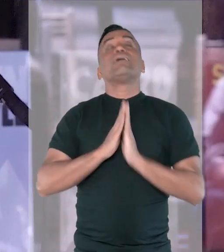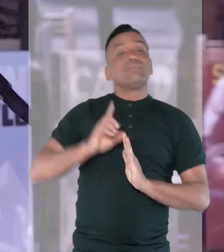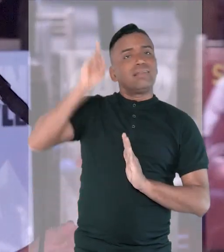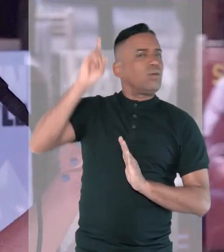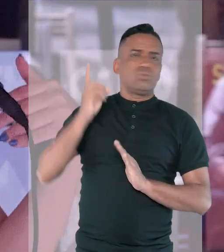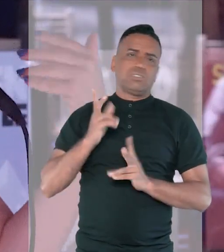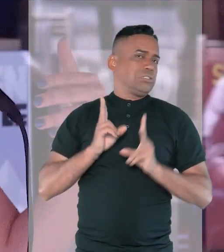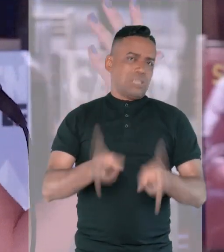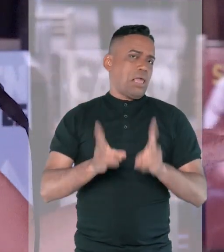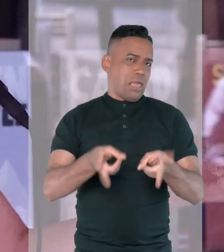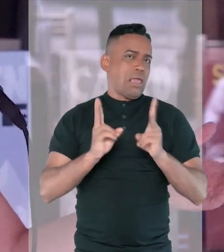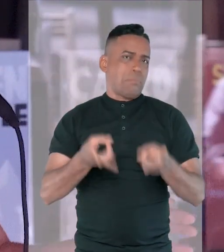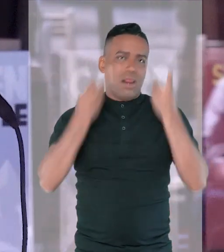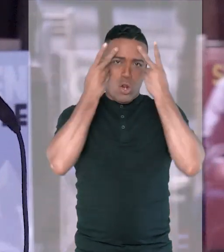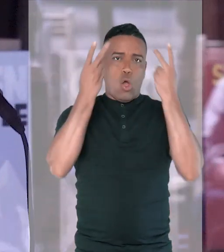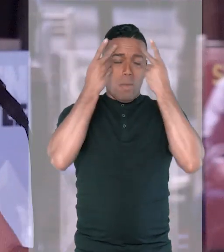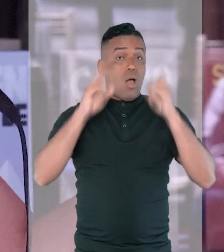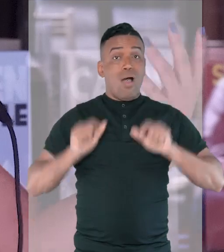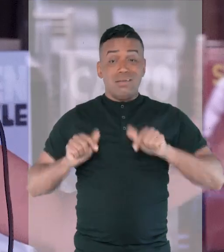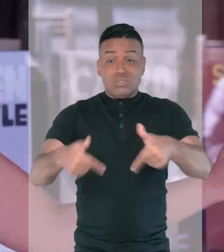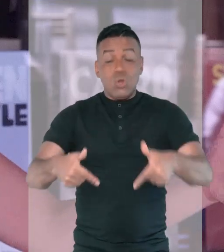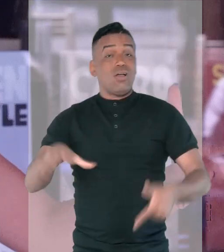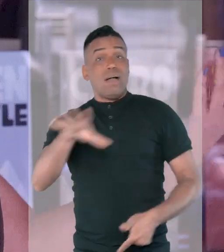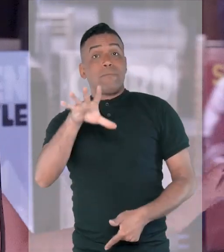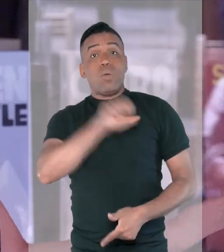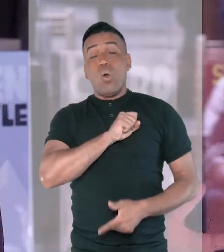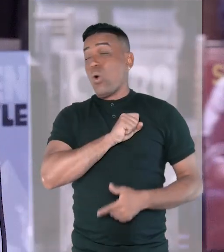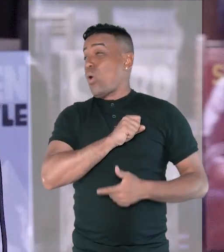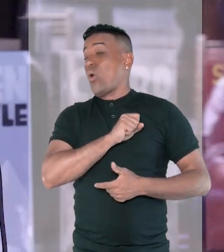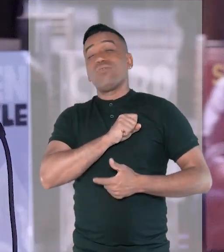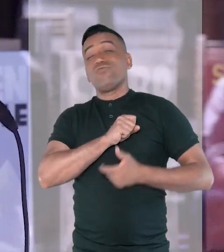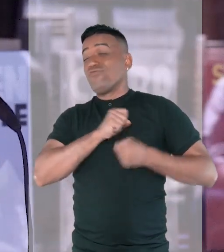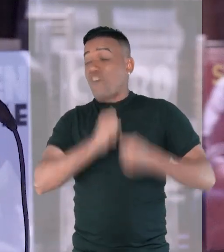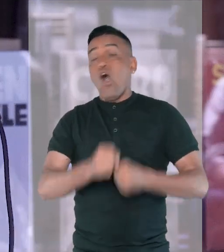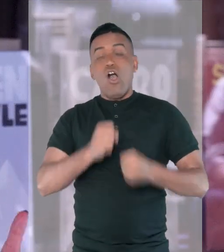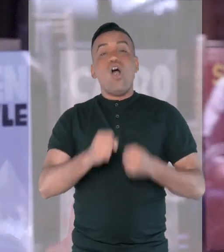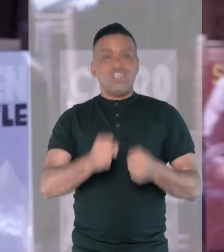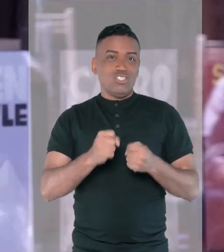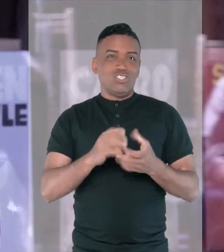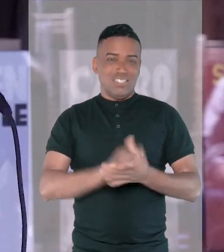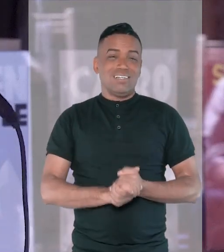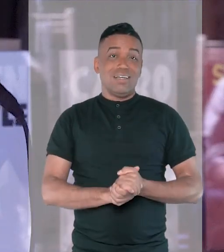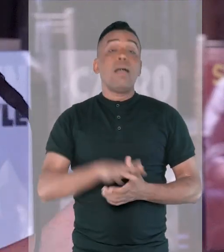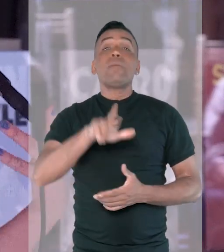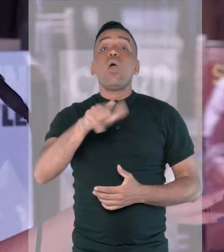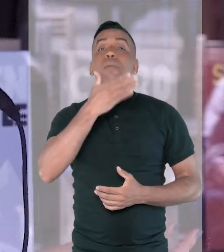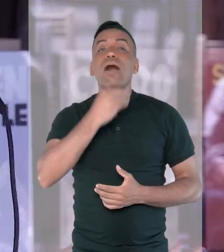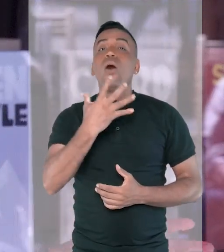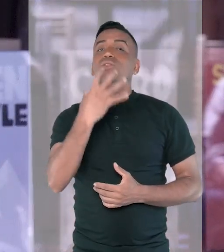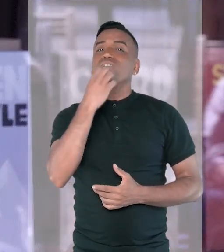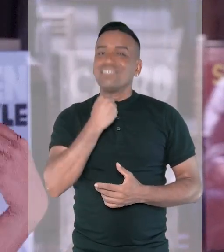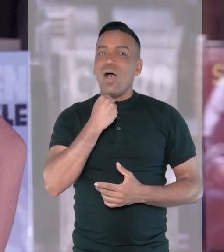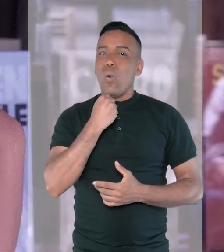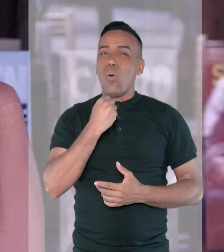Deus, sempre foi muito natural ter atos de amor gigantescos dentro da minha casa, que foi a adoção do meu irmão, que infelizmente